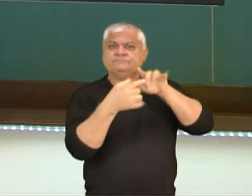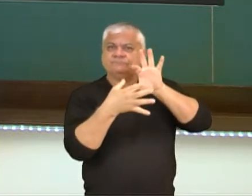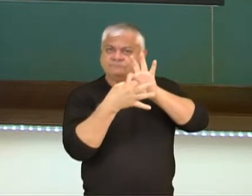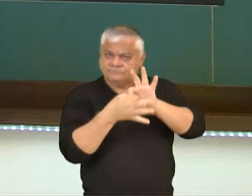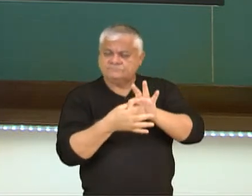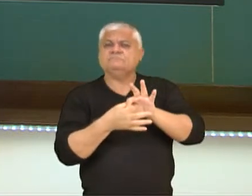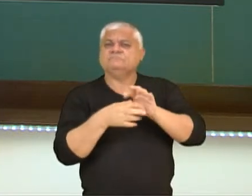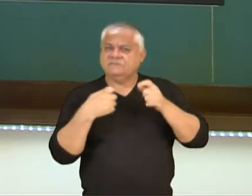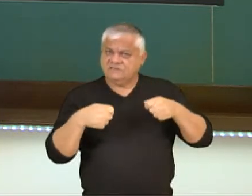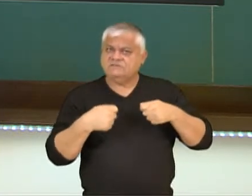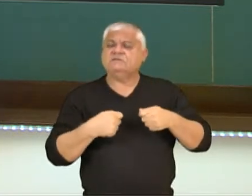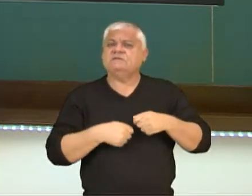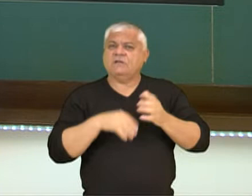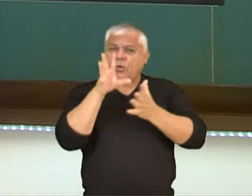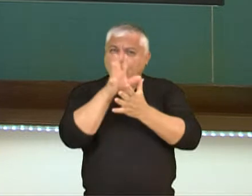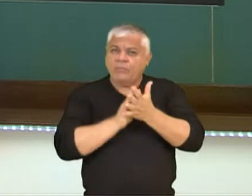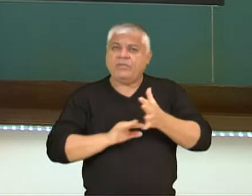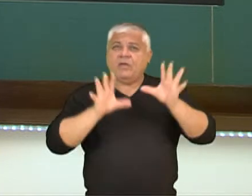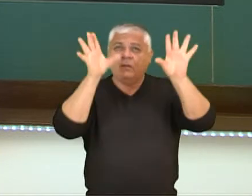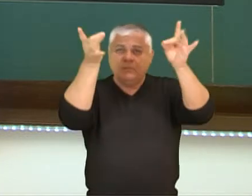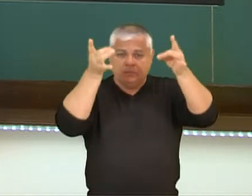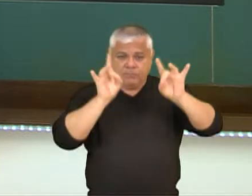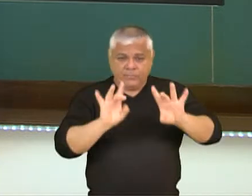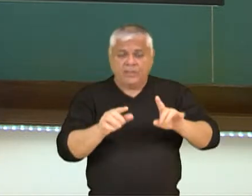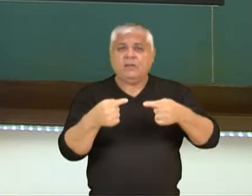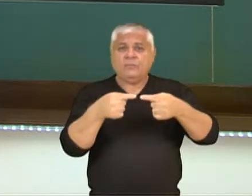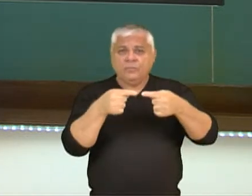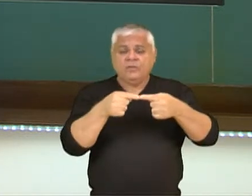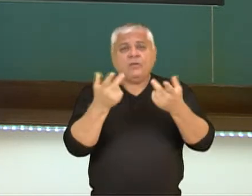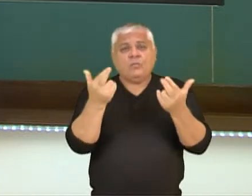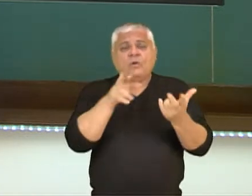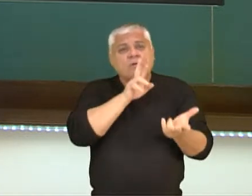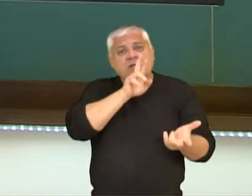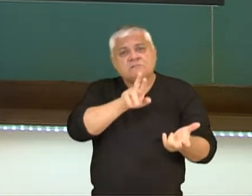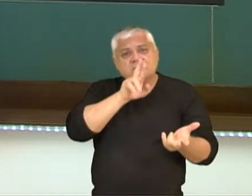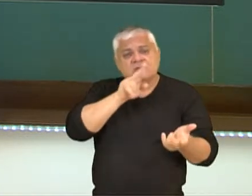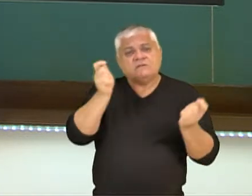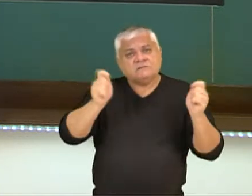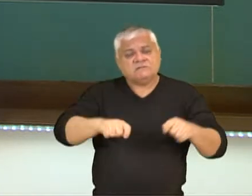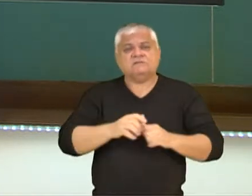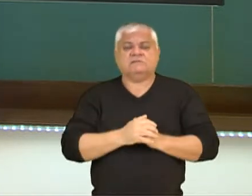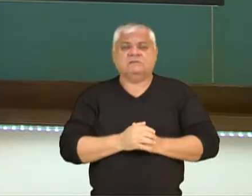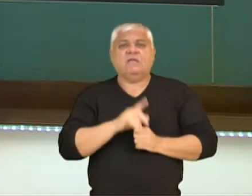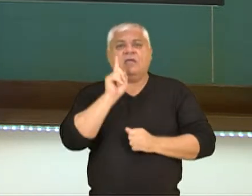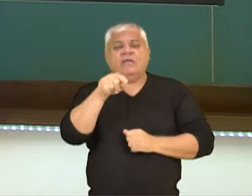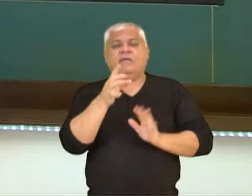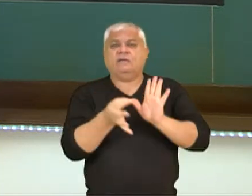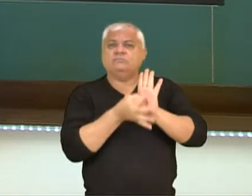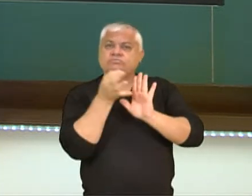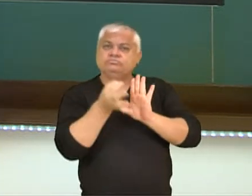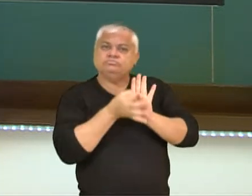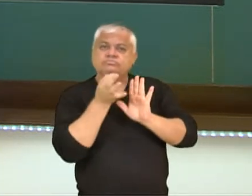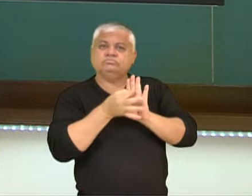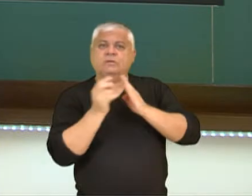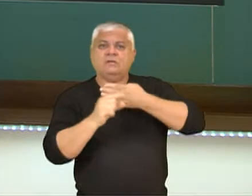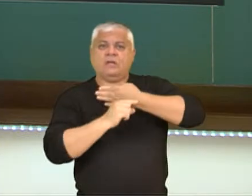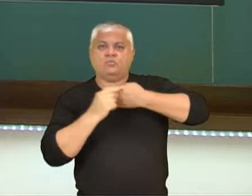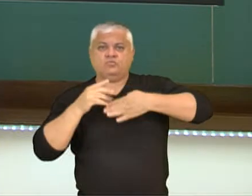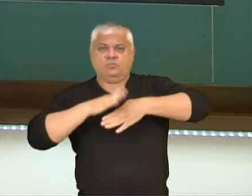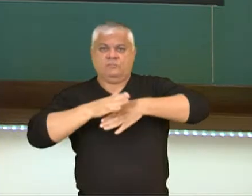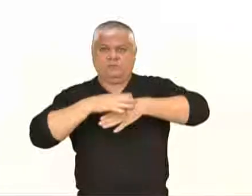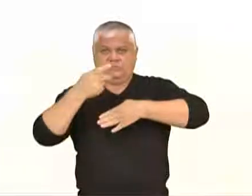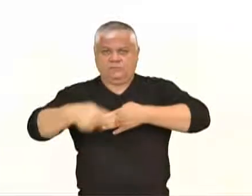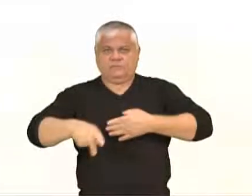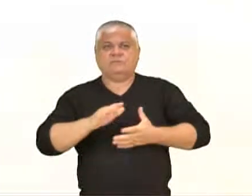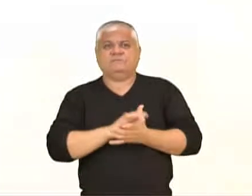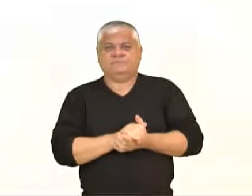o fragmento que está sendo exigido na questão. Observem que estamos diante da argumentação, né? Então vamos a ela,